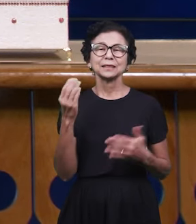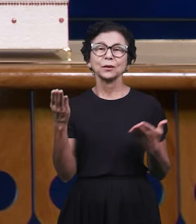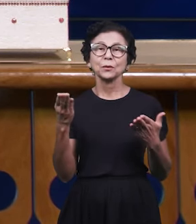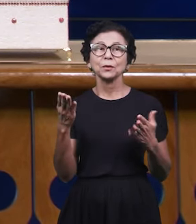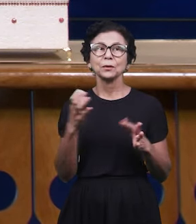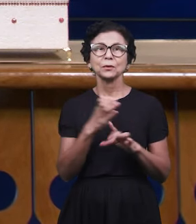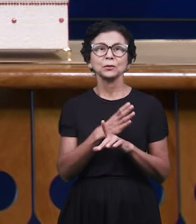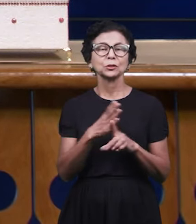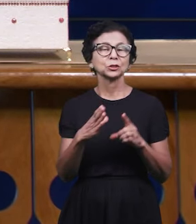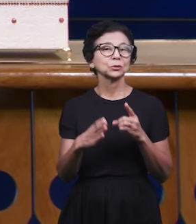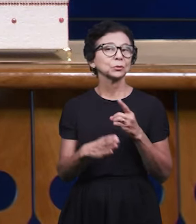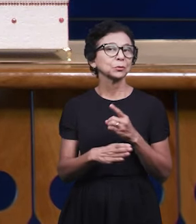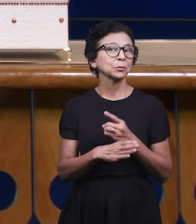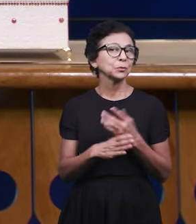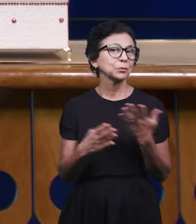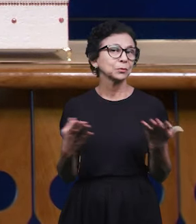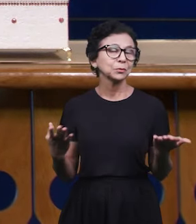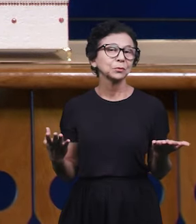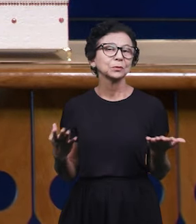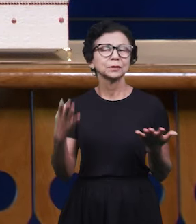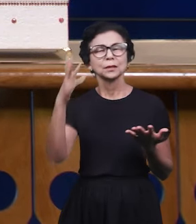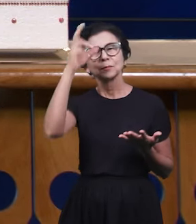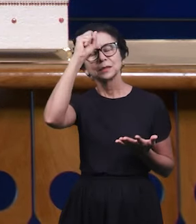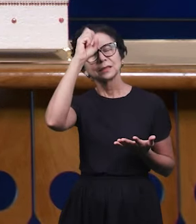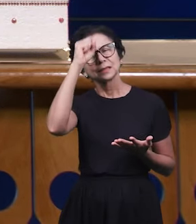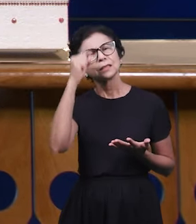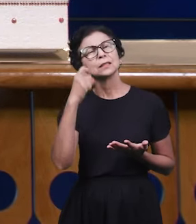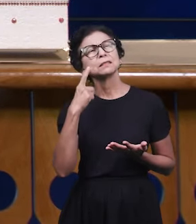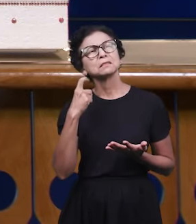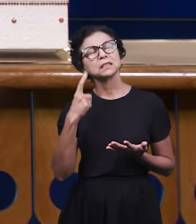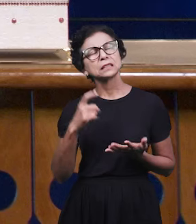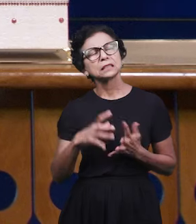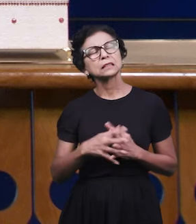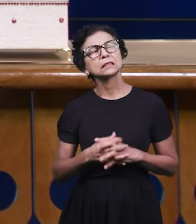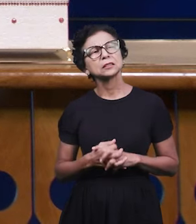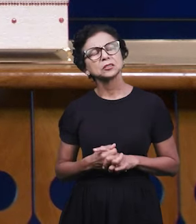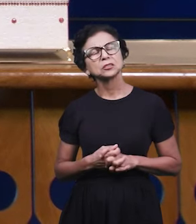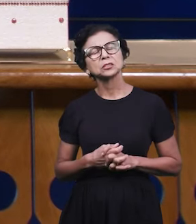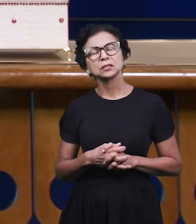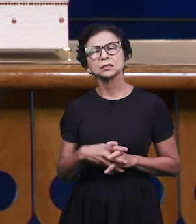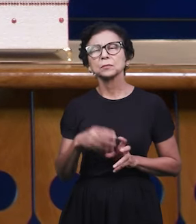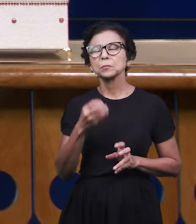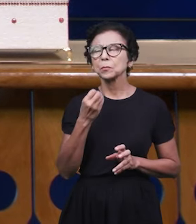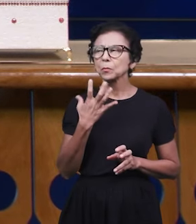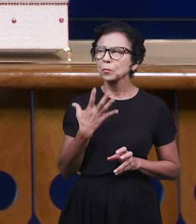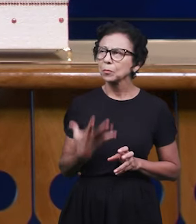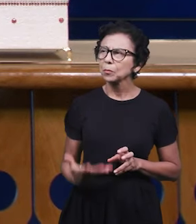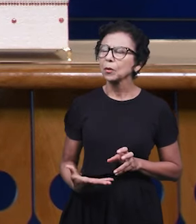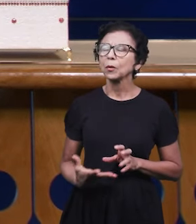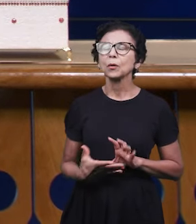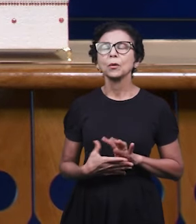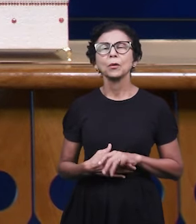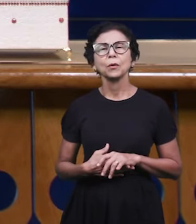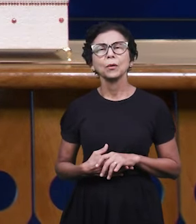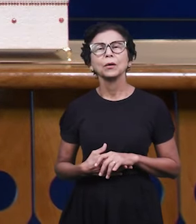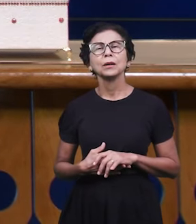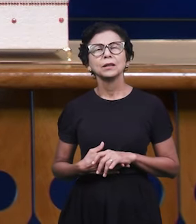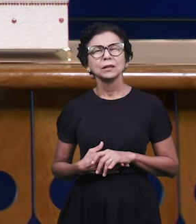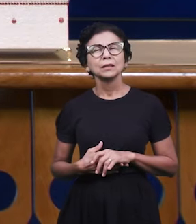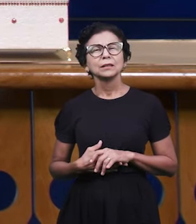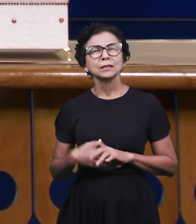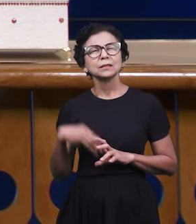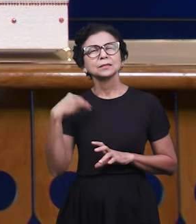de hoje, com conversas bíblicas de hoje, com aquilo que você aprendeu, que você ouviu, o quanto isso foi bom para a sua vida, o quanto isso te fez